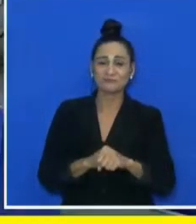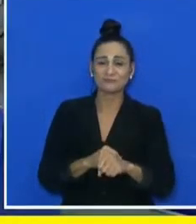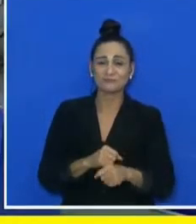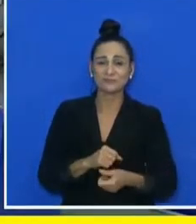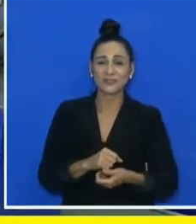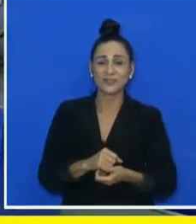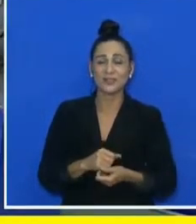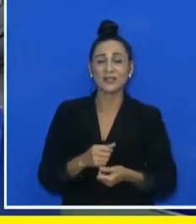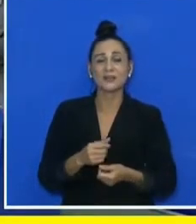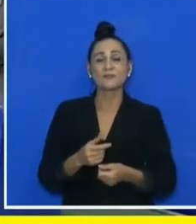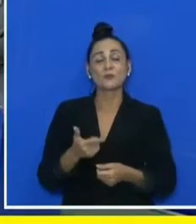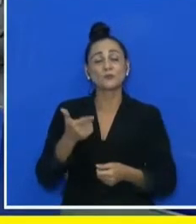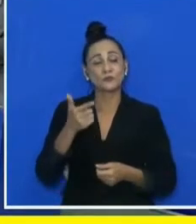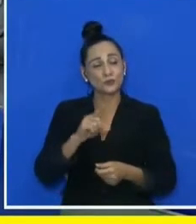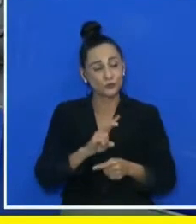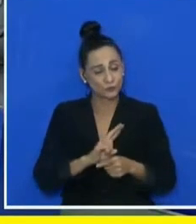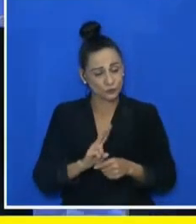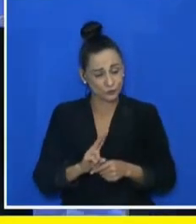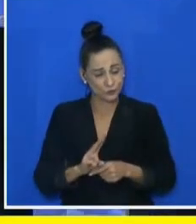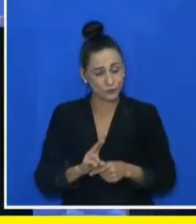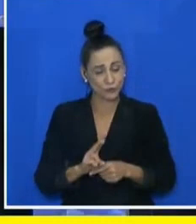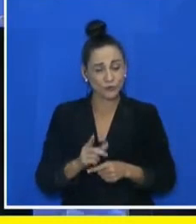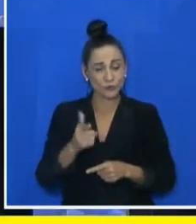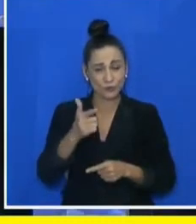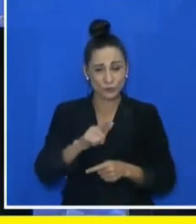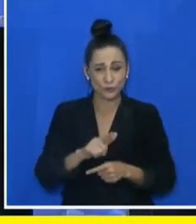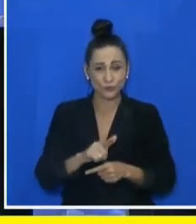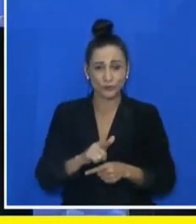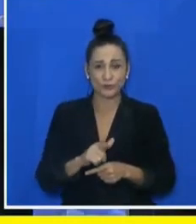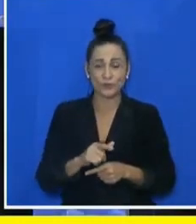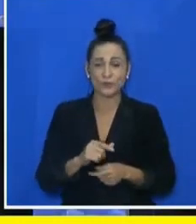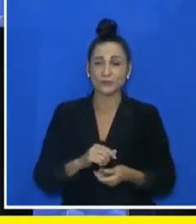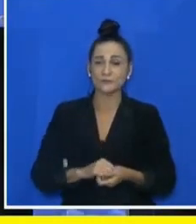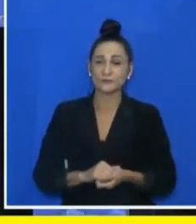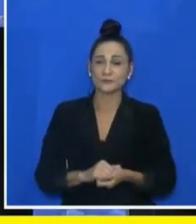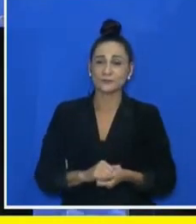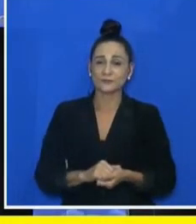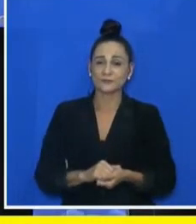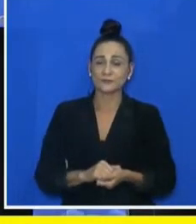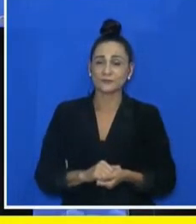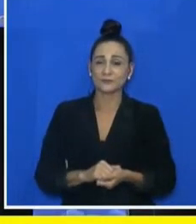Por gentileza, senhores auditores, vamos repetir mais uma vez, na sequência.